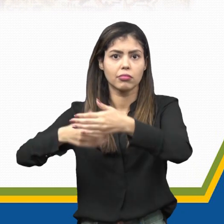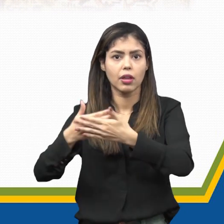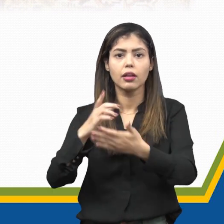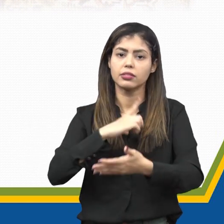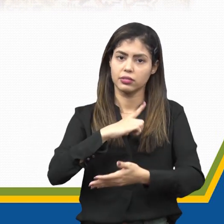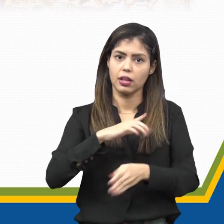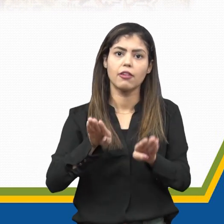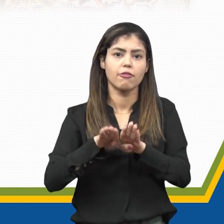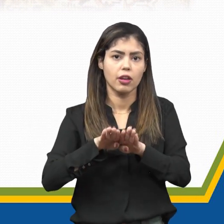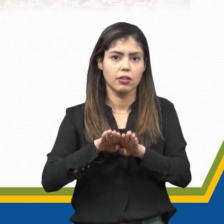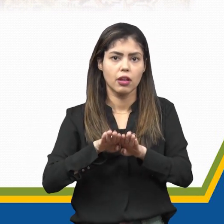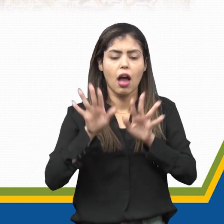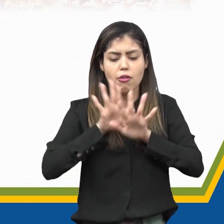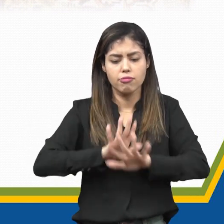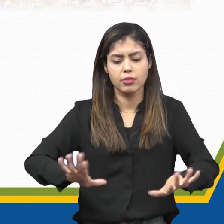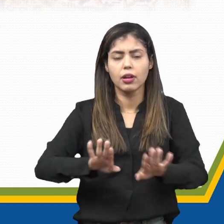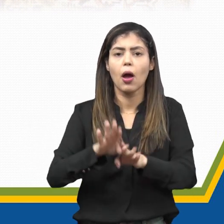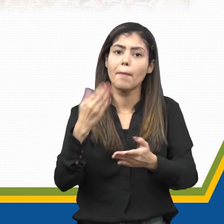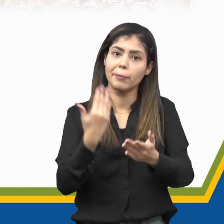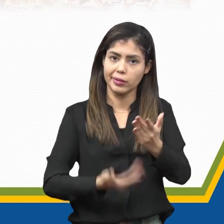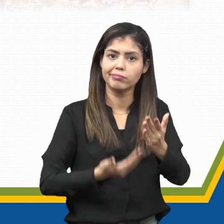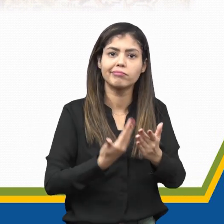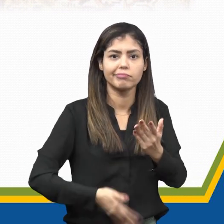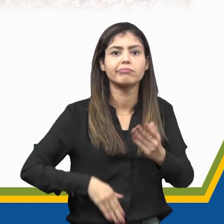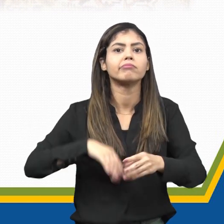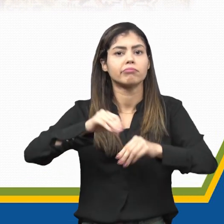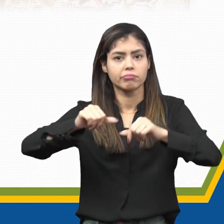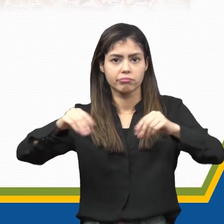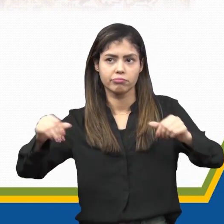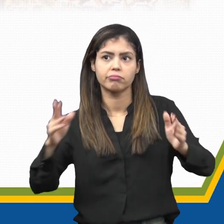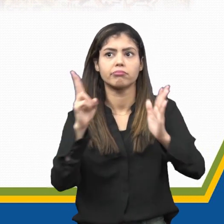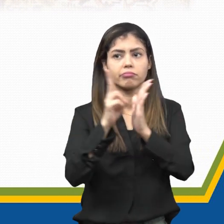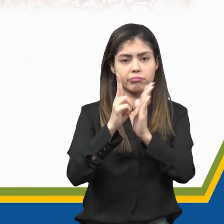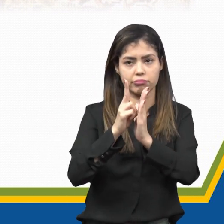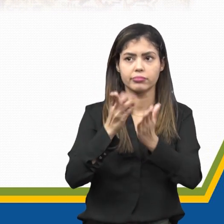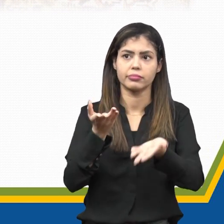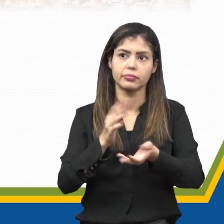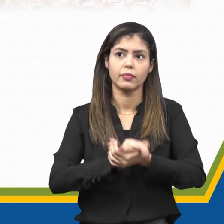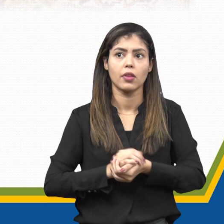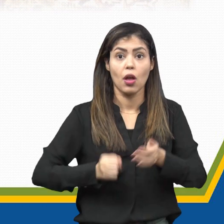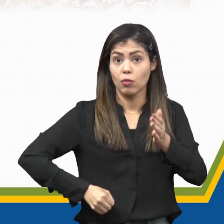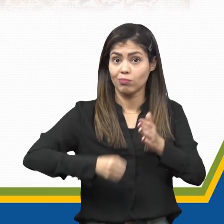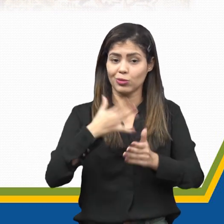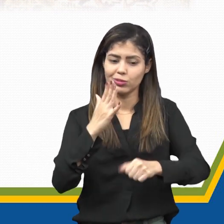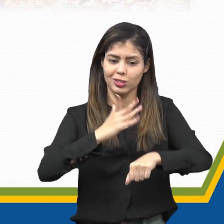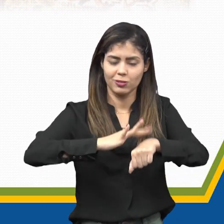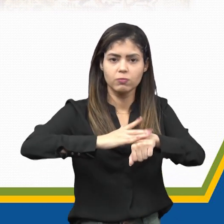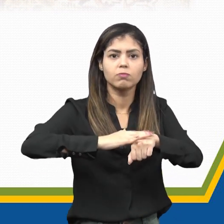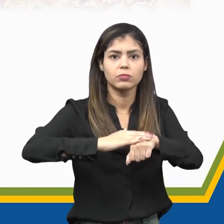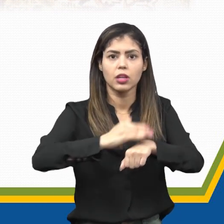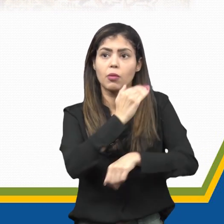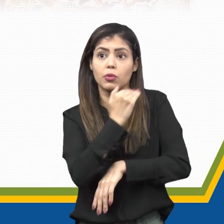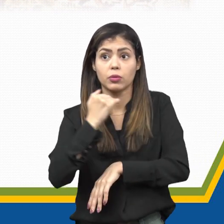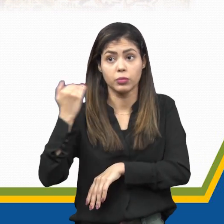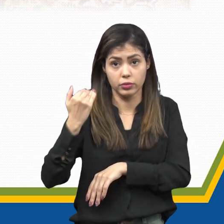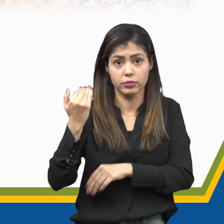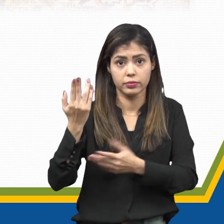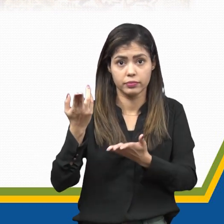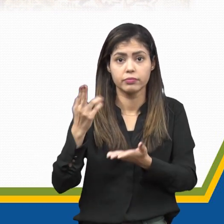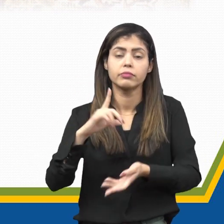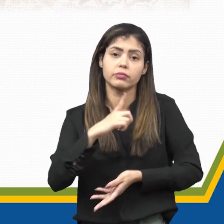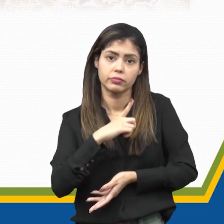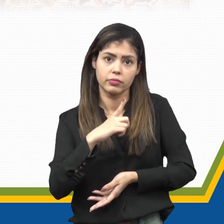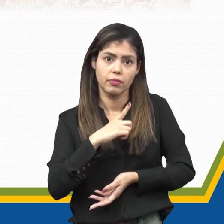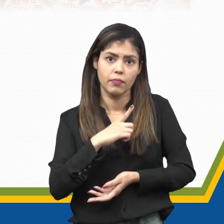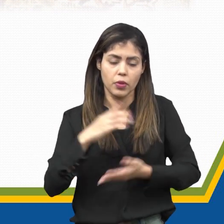sendo efetivado, os indígenas vão perdendo aí seus territórios, né? Muitas doenças por mortes, os corpos dos indígenas,